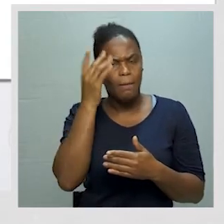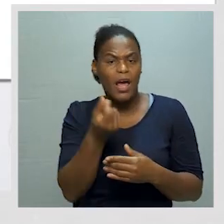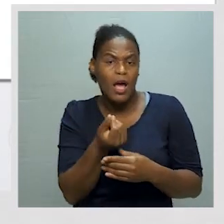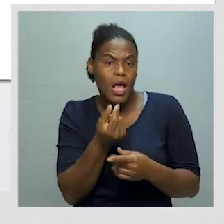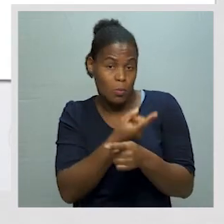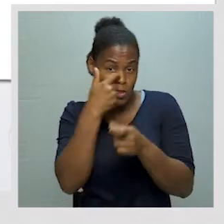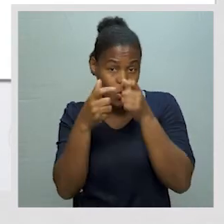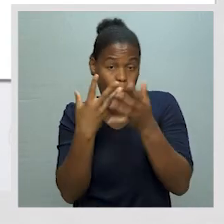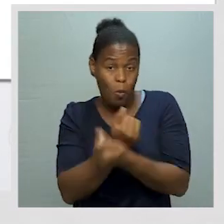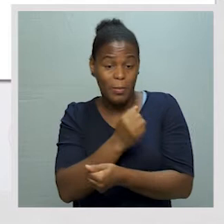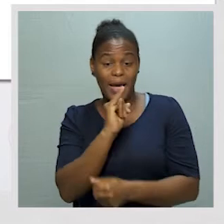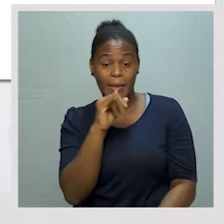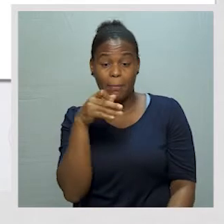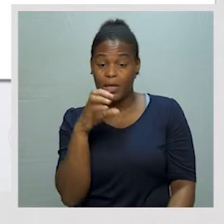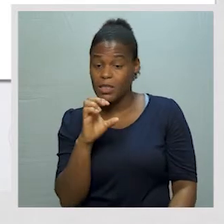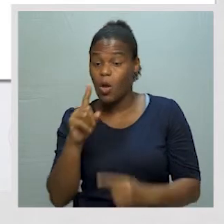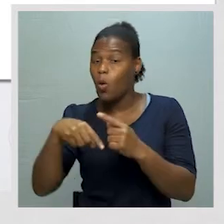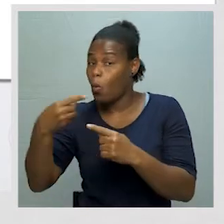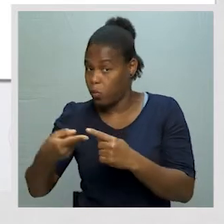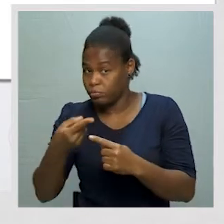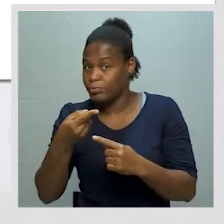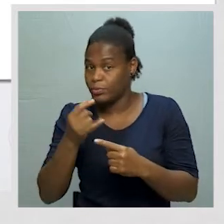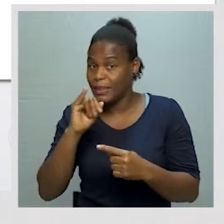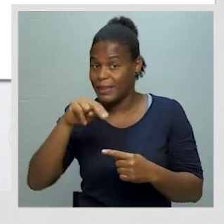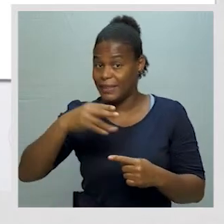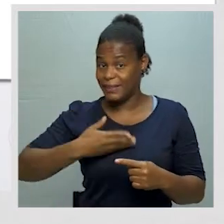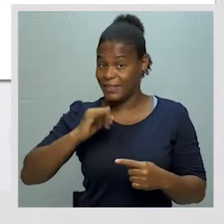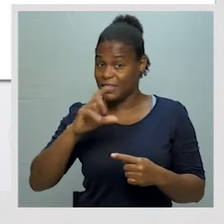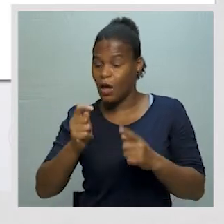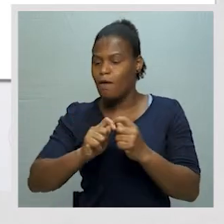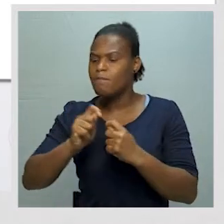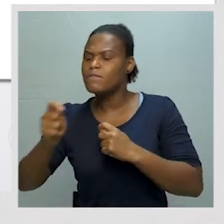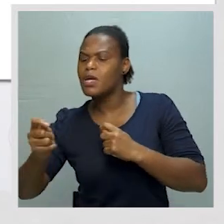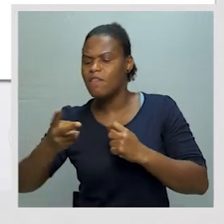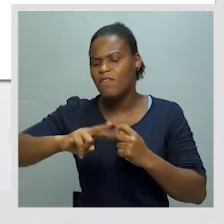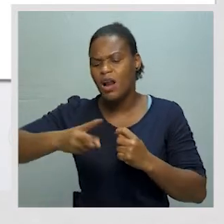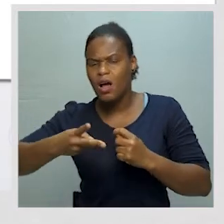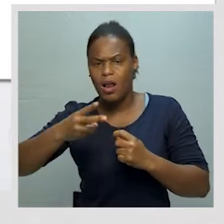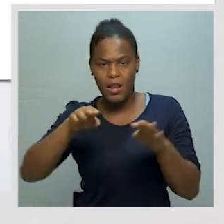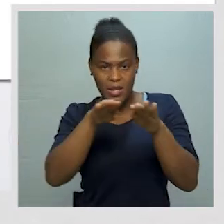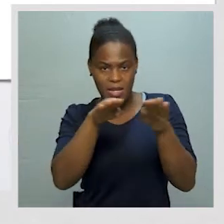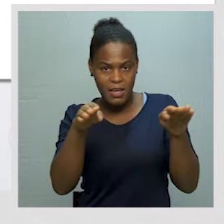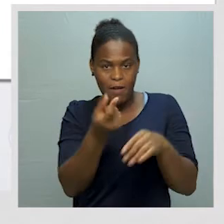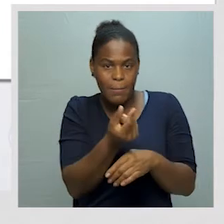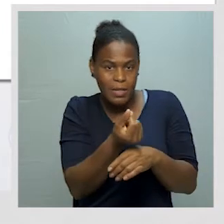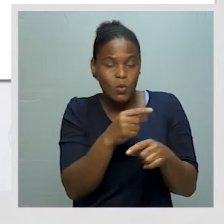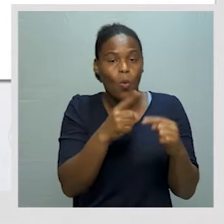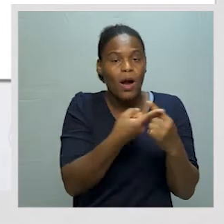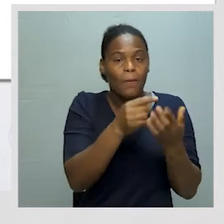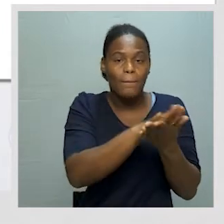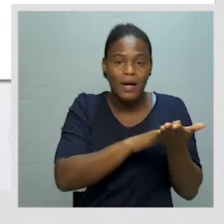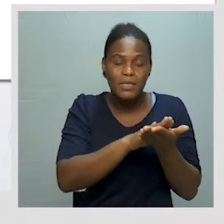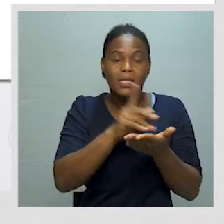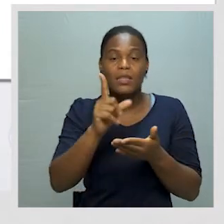Consumidor. O IPC é um outro índice de preço que mede a variação do nível de preços entre o ano